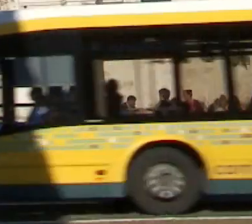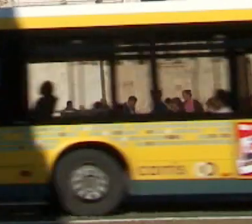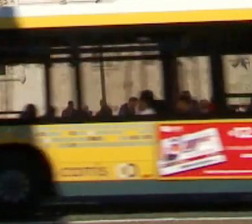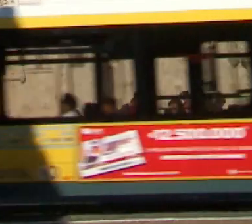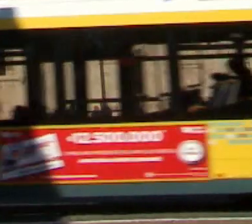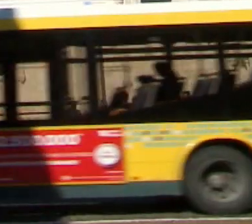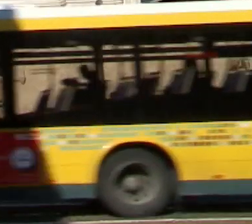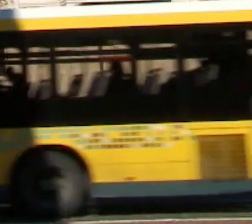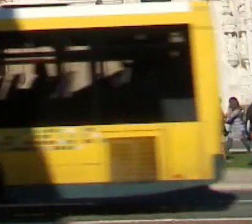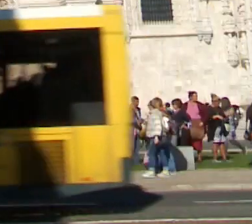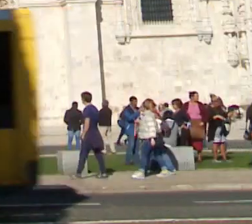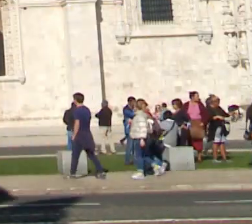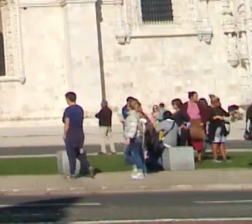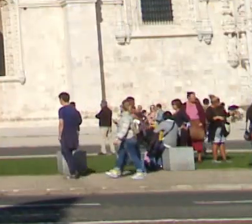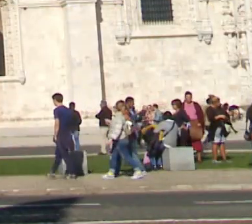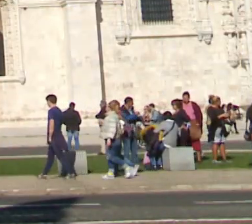jornalístico.